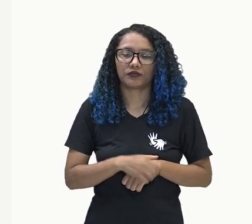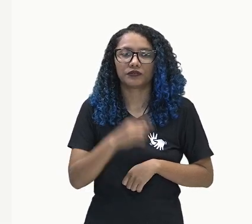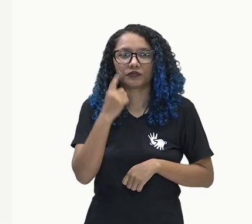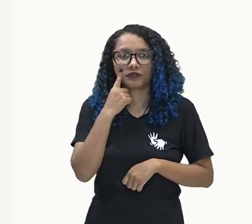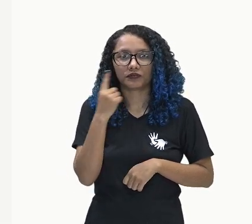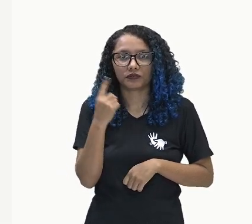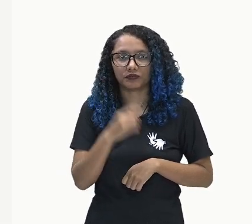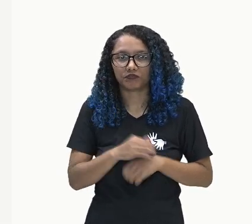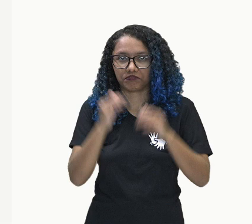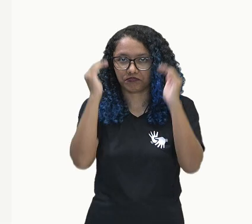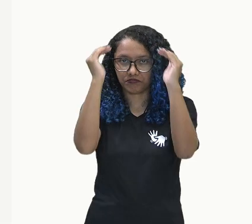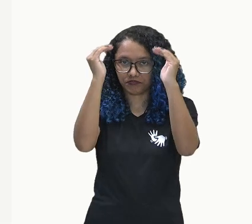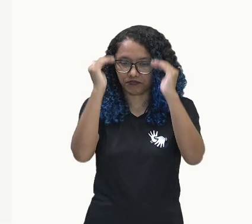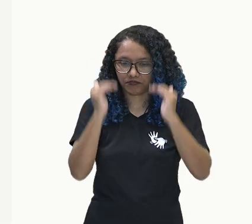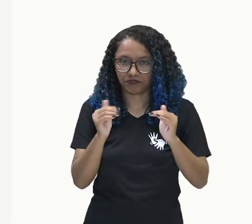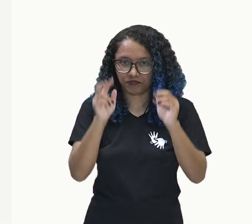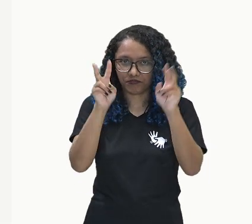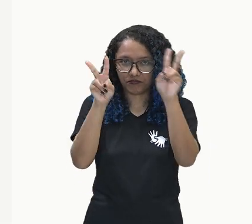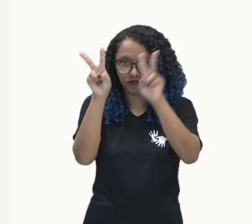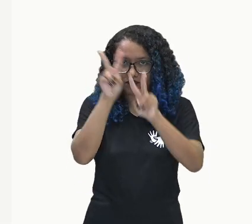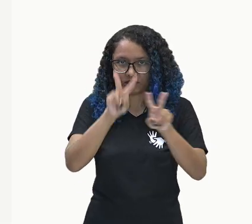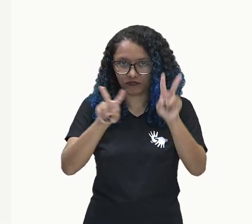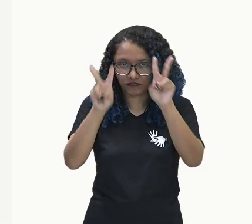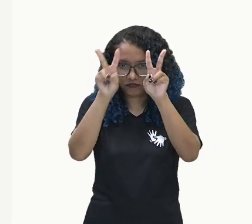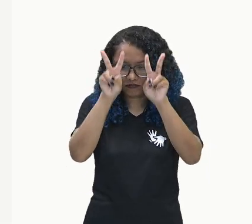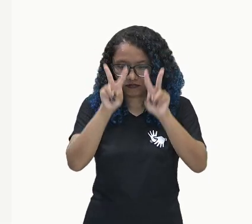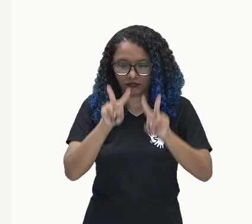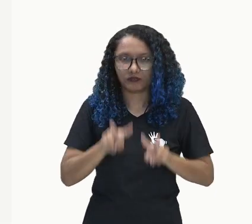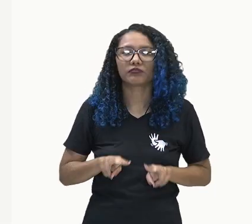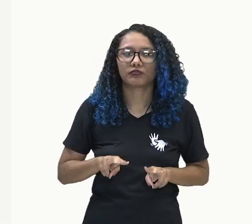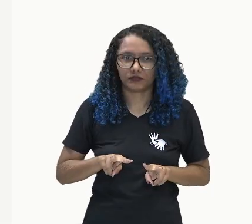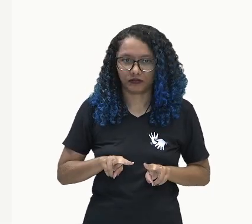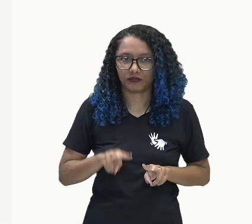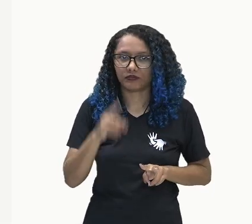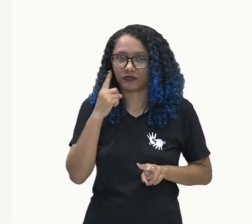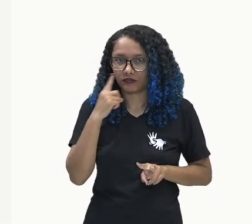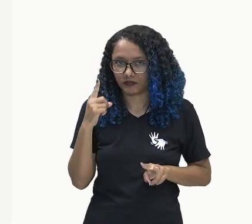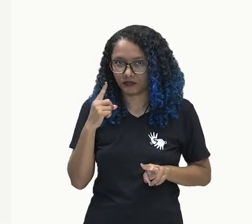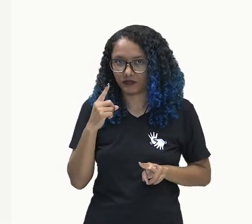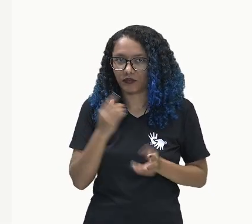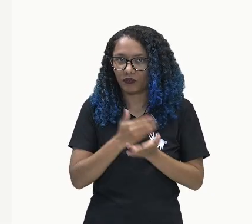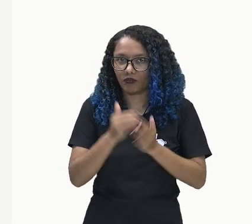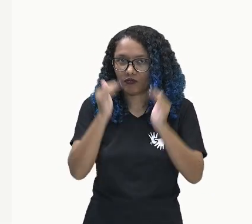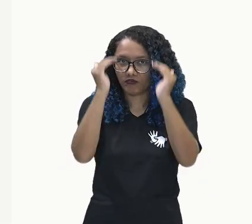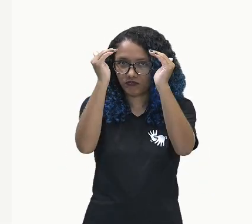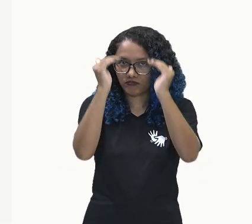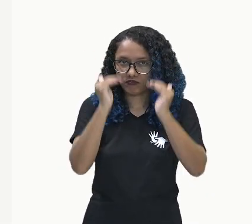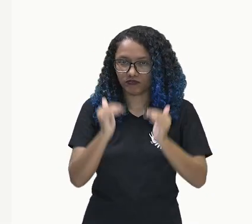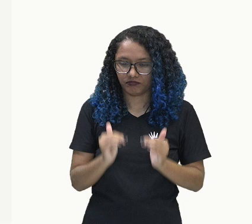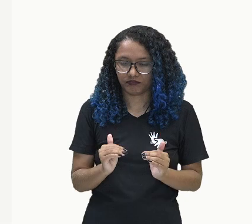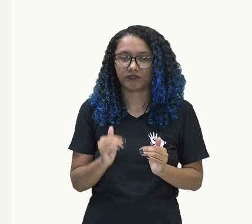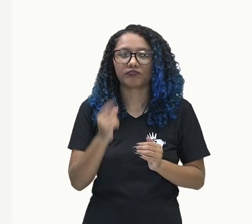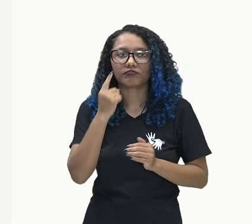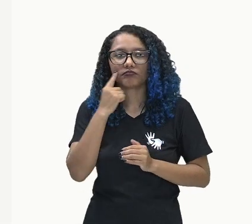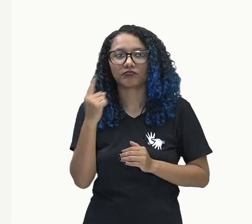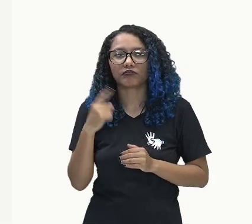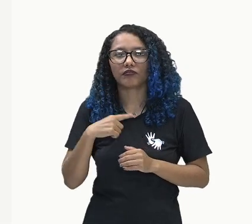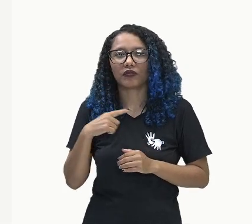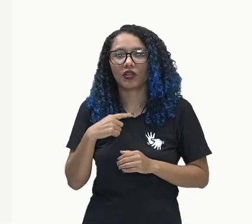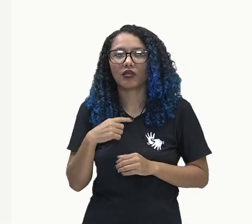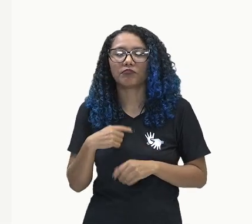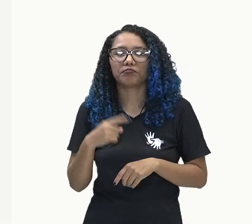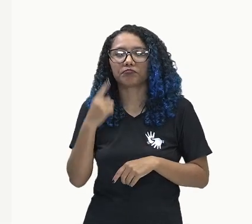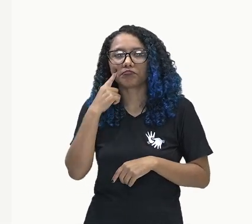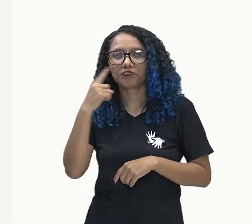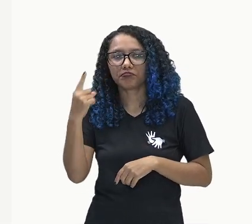cima para baixo dessa imagem, para que vocês entendam o passo a passo. Temos aí a presença de 2 indivíduos